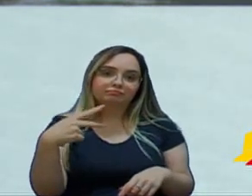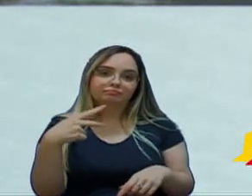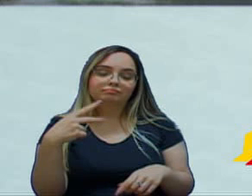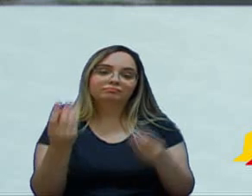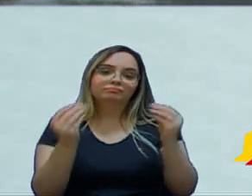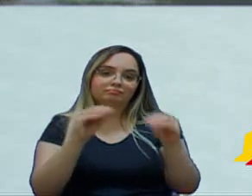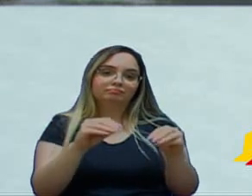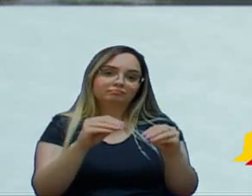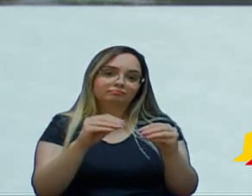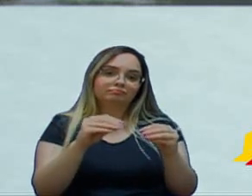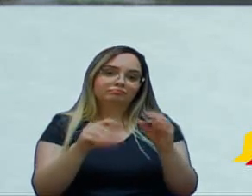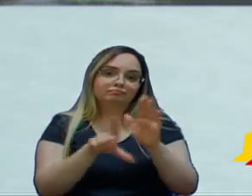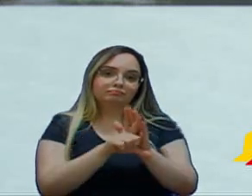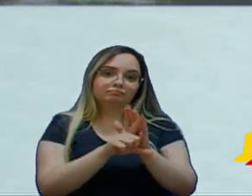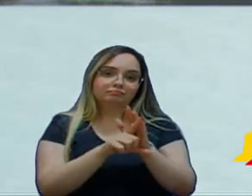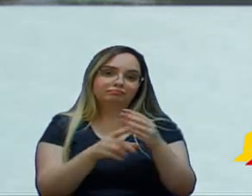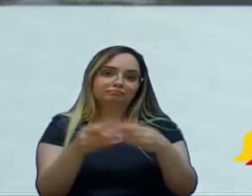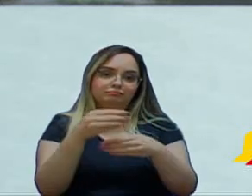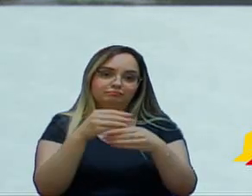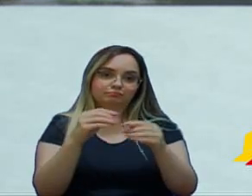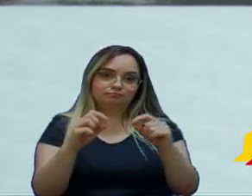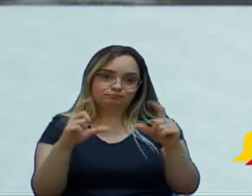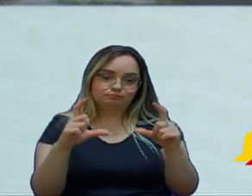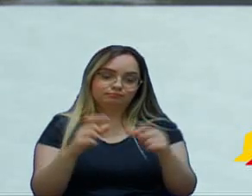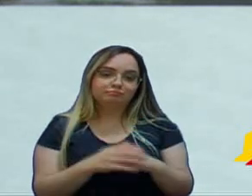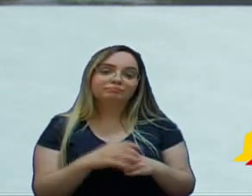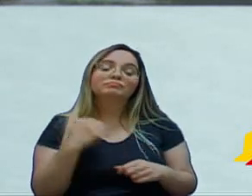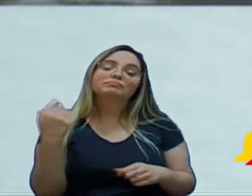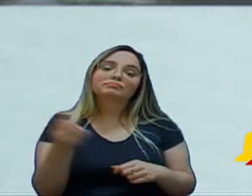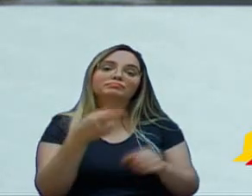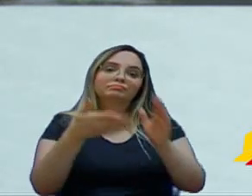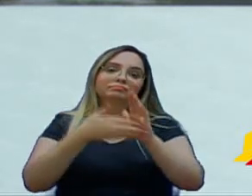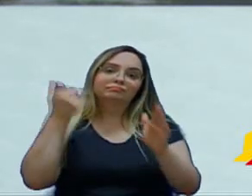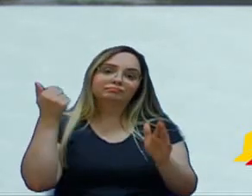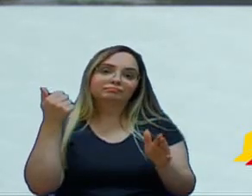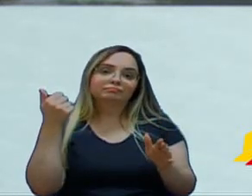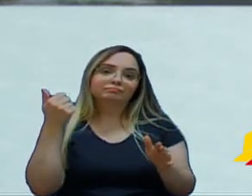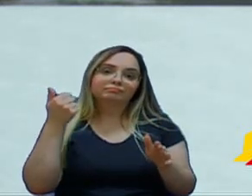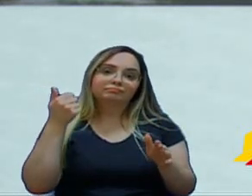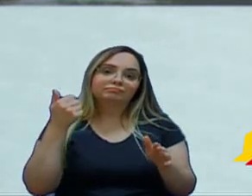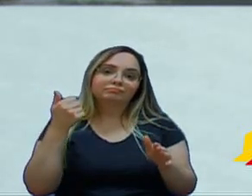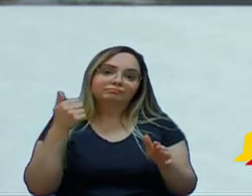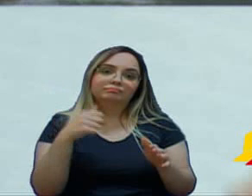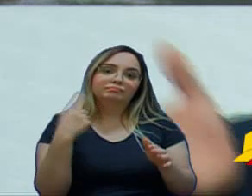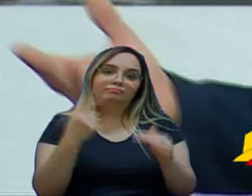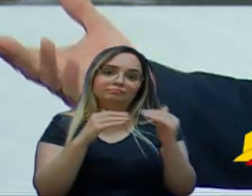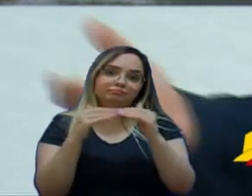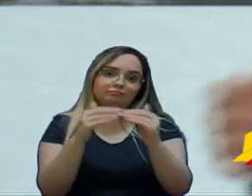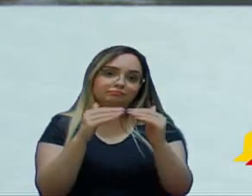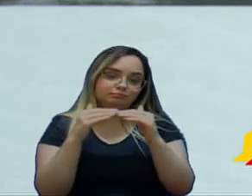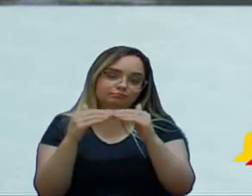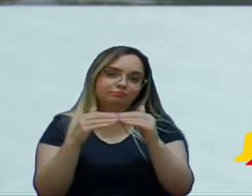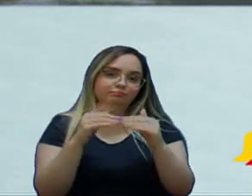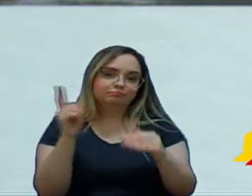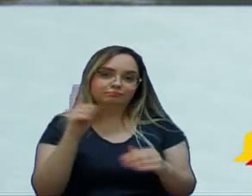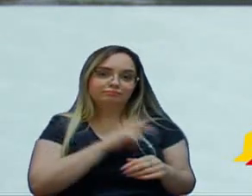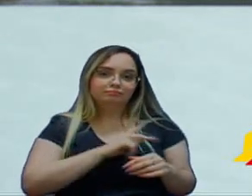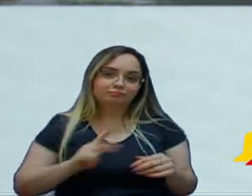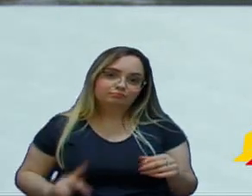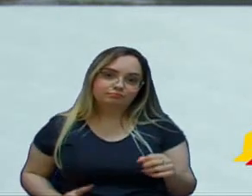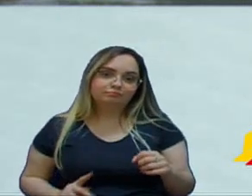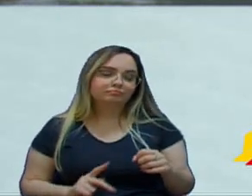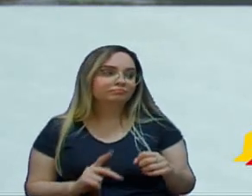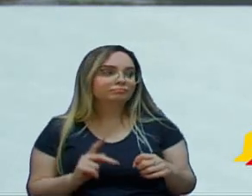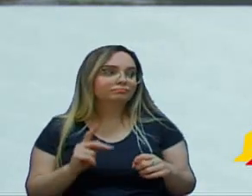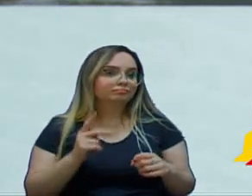emenda, e a gente tirou, num comum acordo, até o presidente, não sei